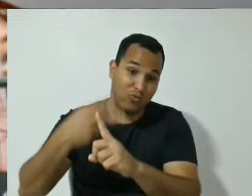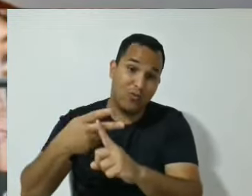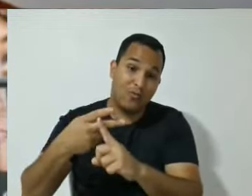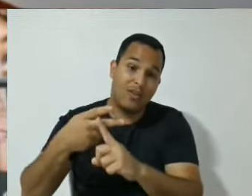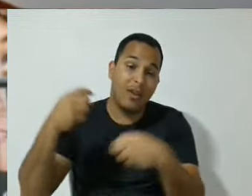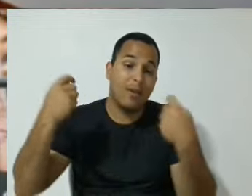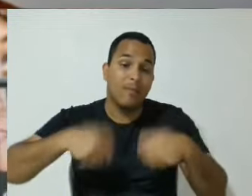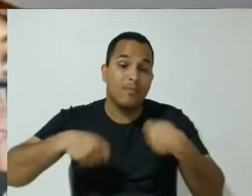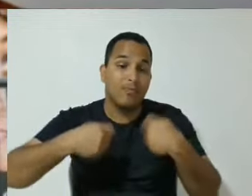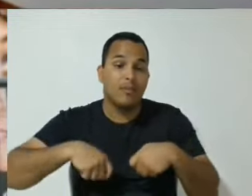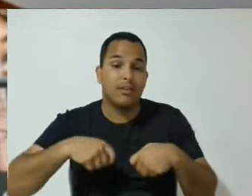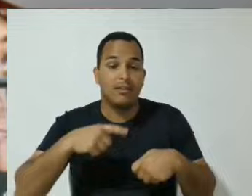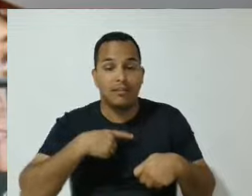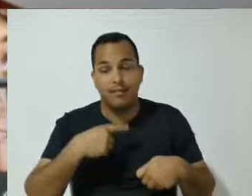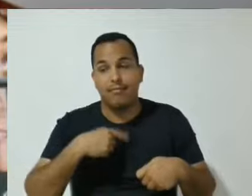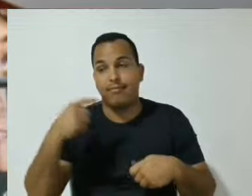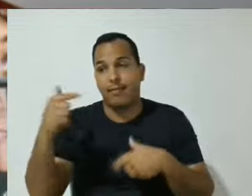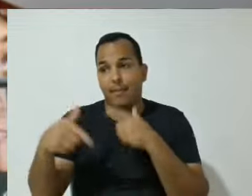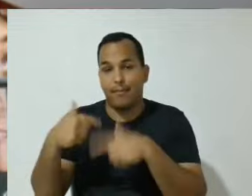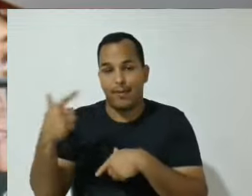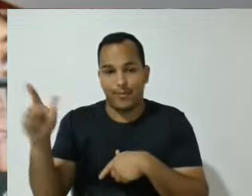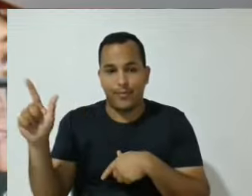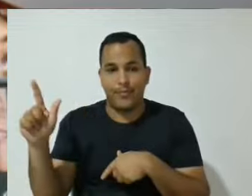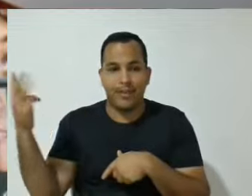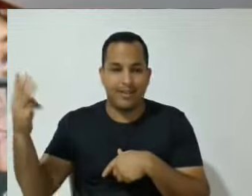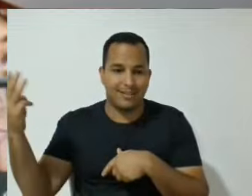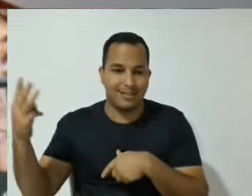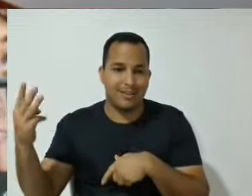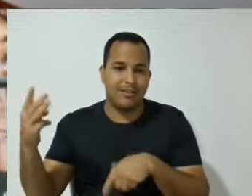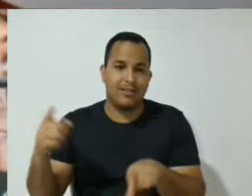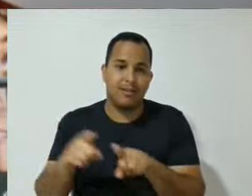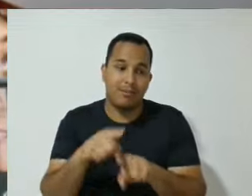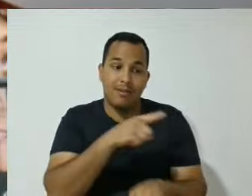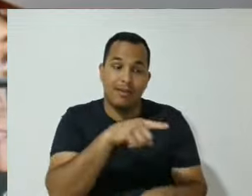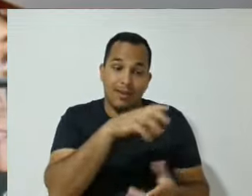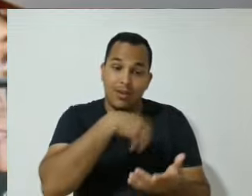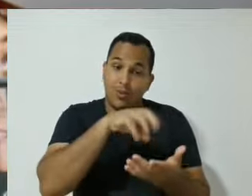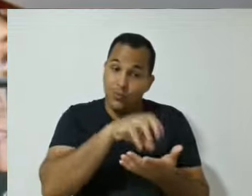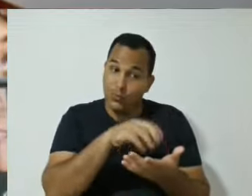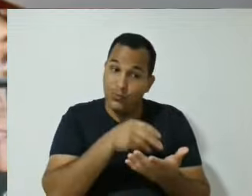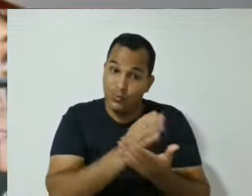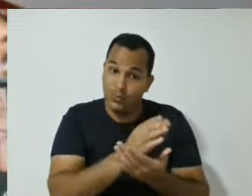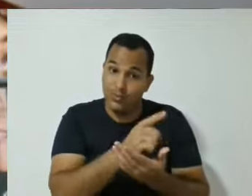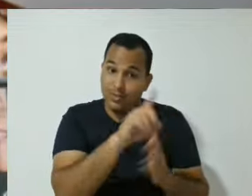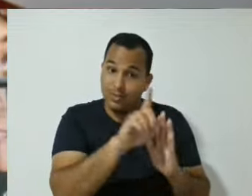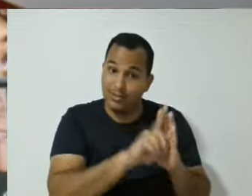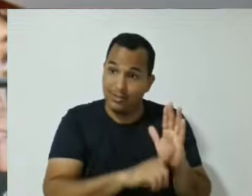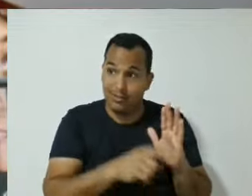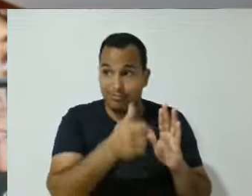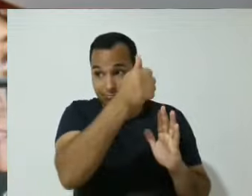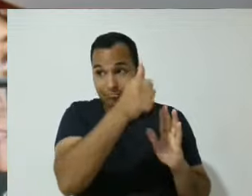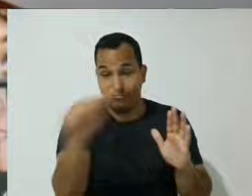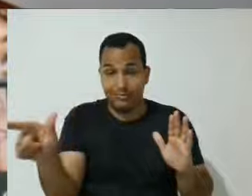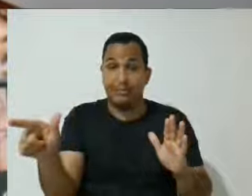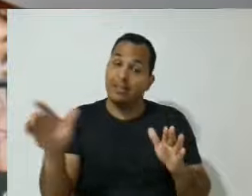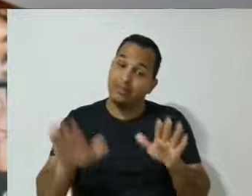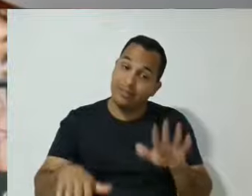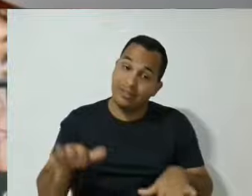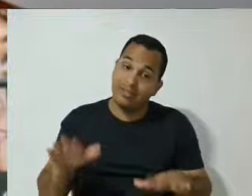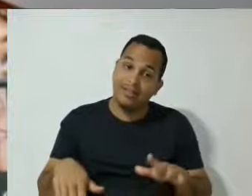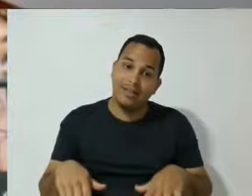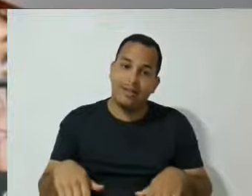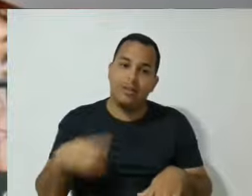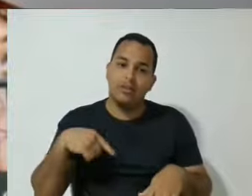equipe terceirizados e servidores. Servidores, às vezes, com mais direitos que os terceirizados. Então, dissolver